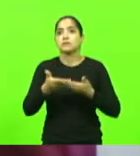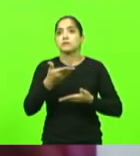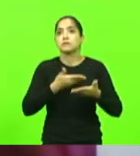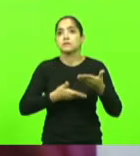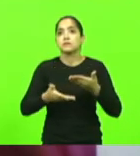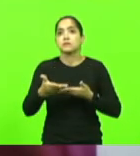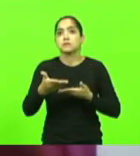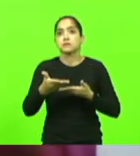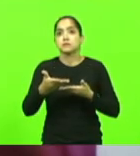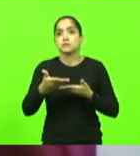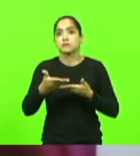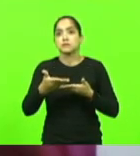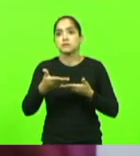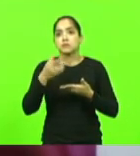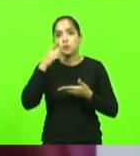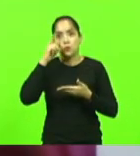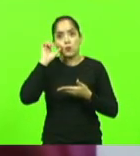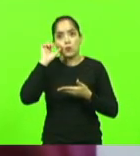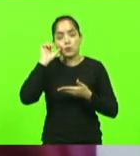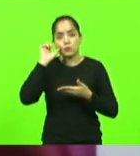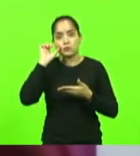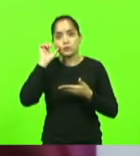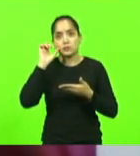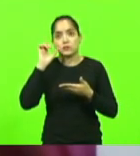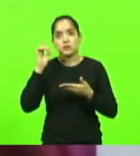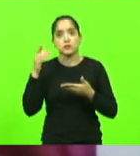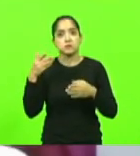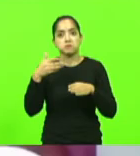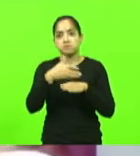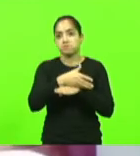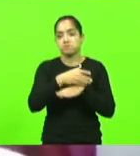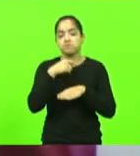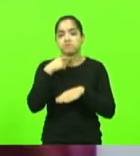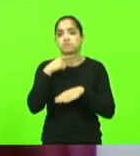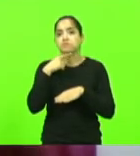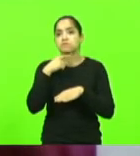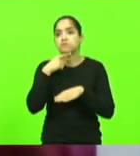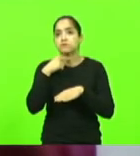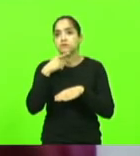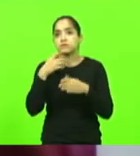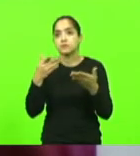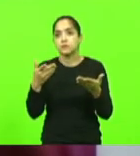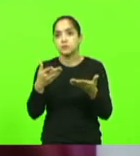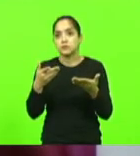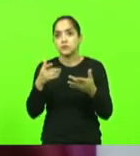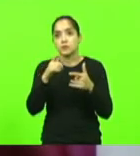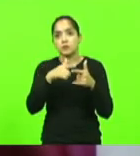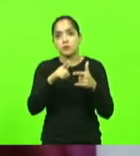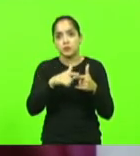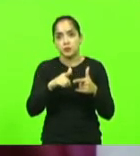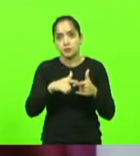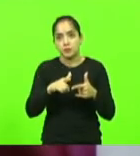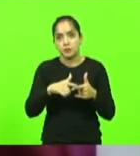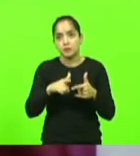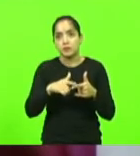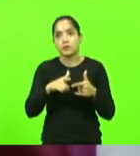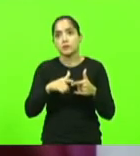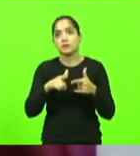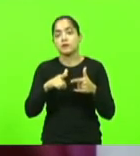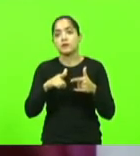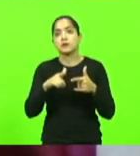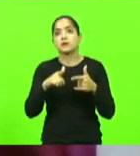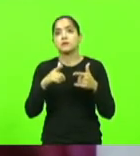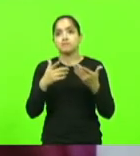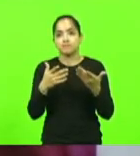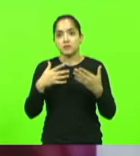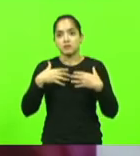com vocês que ontem não pude frequentar a sessão porque Acabei tendo um problema respiratório pulmonar, mas graças